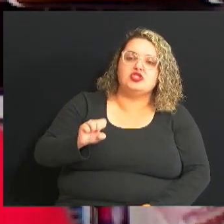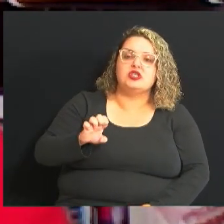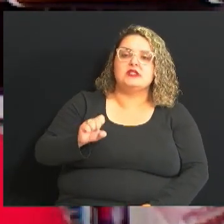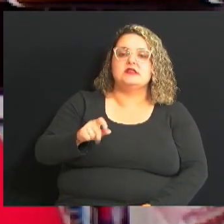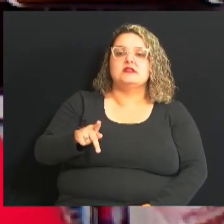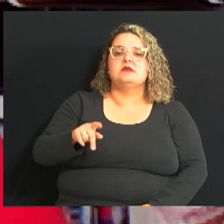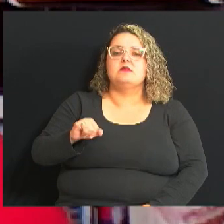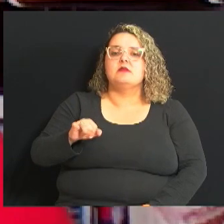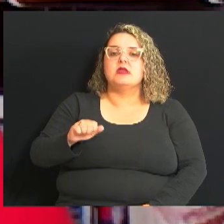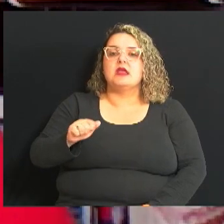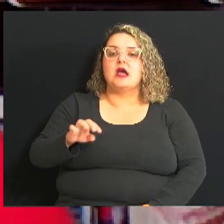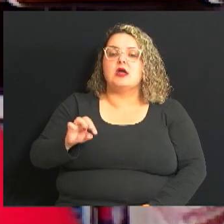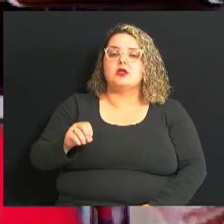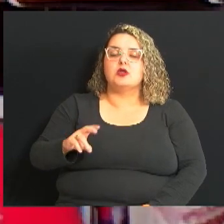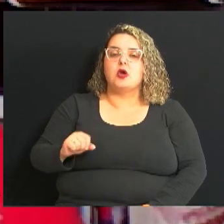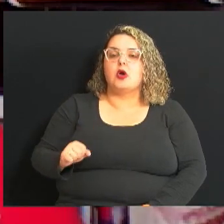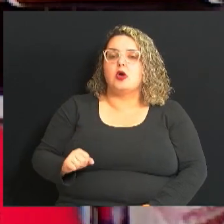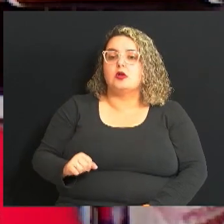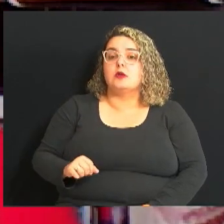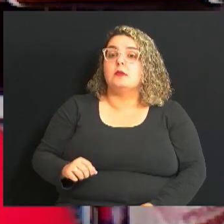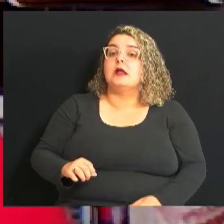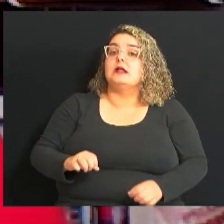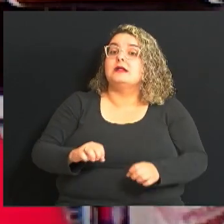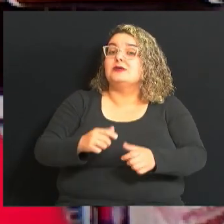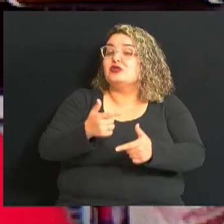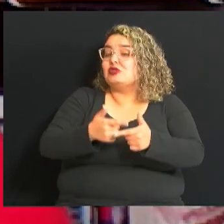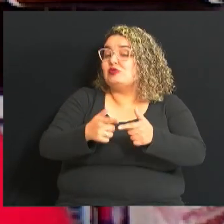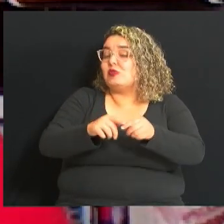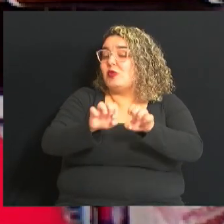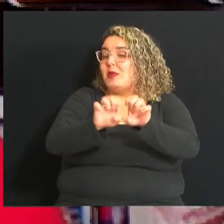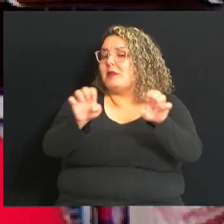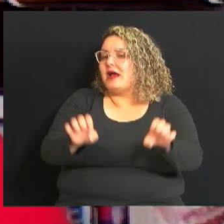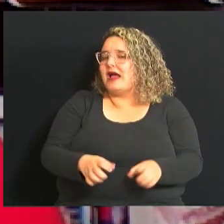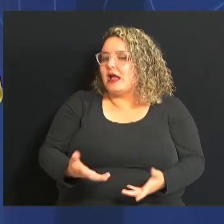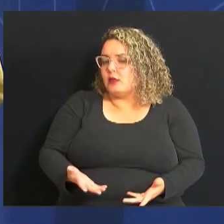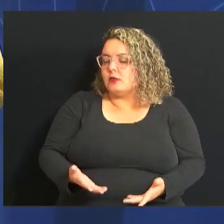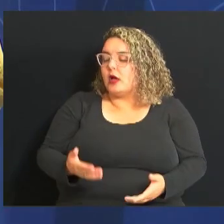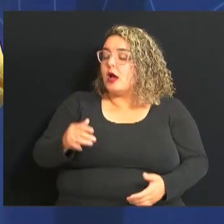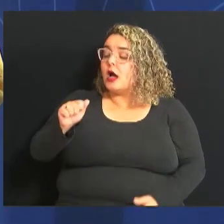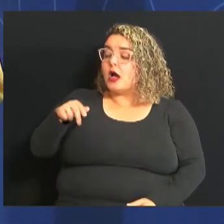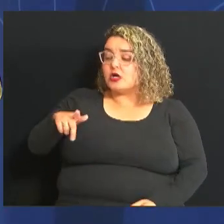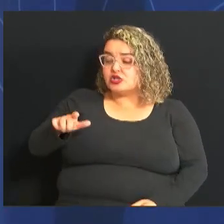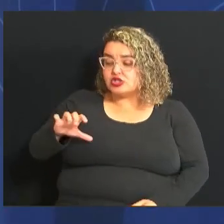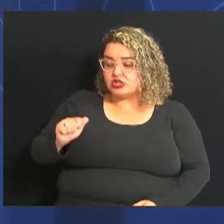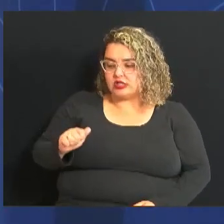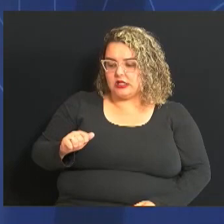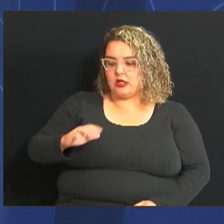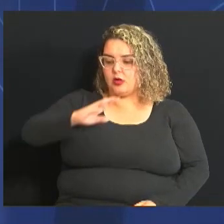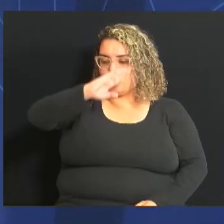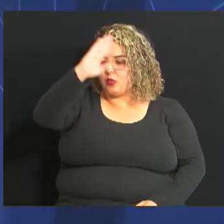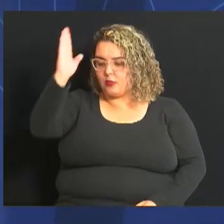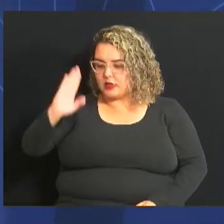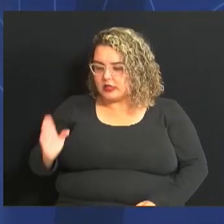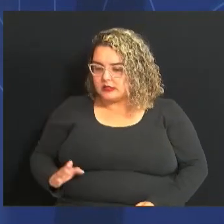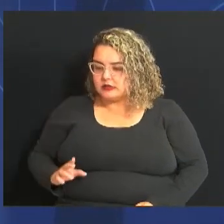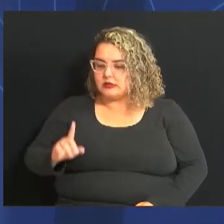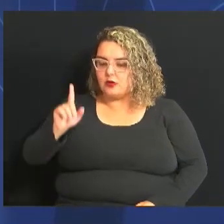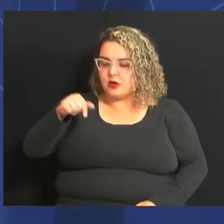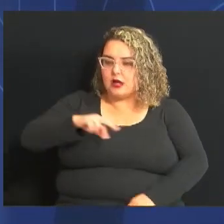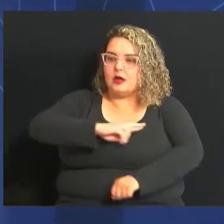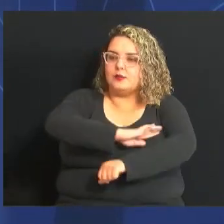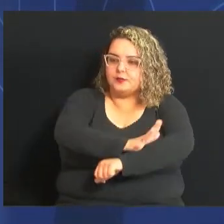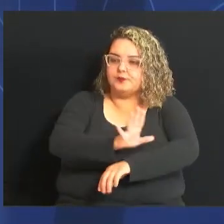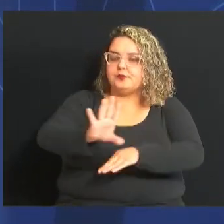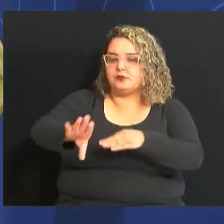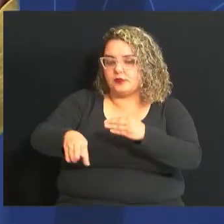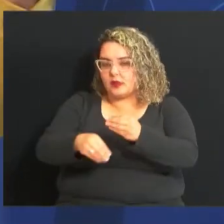que são estruturais. Ô, Ângela, o Brasil é um país racista e acrescentando aquela